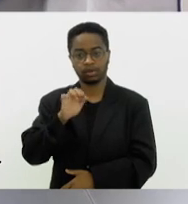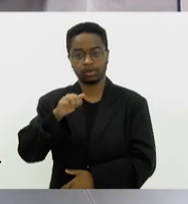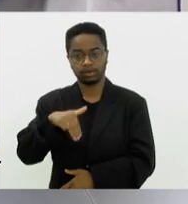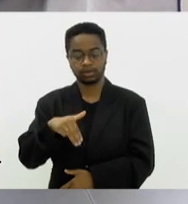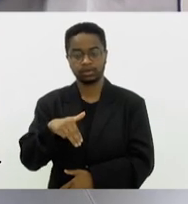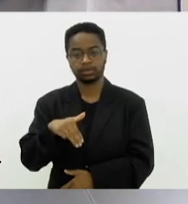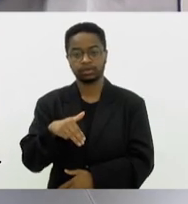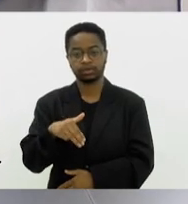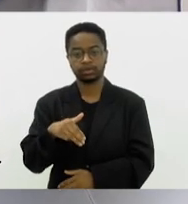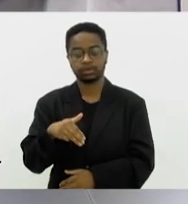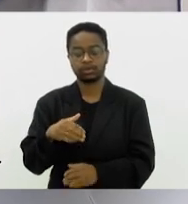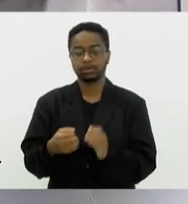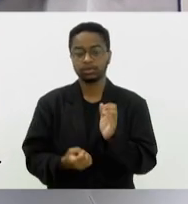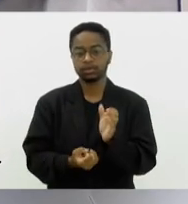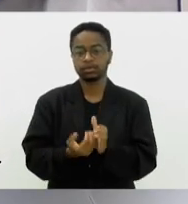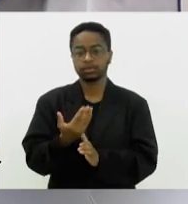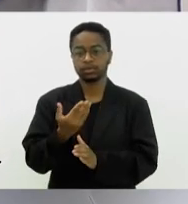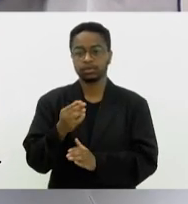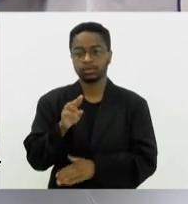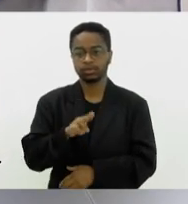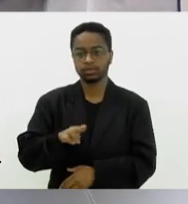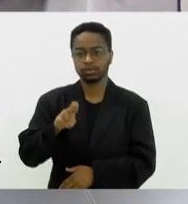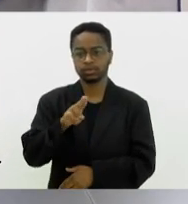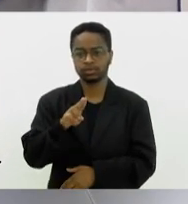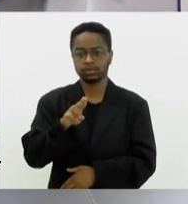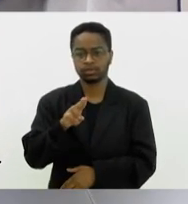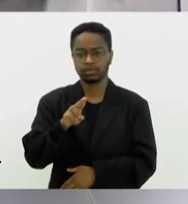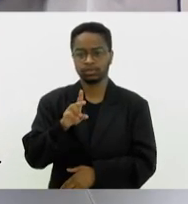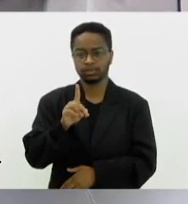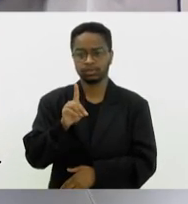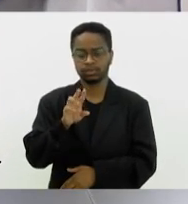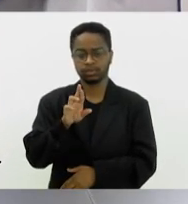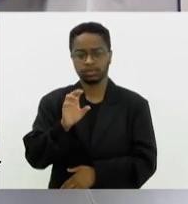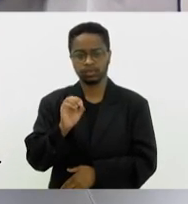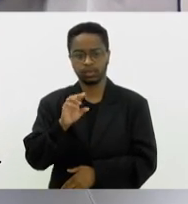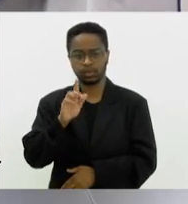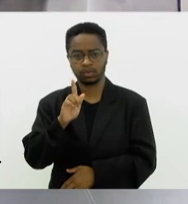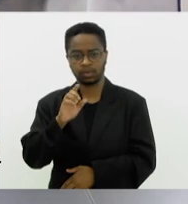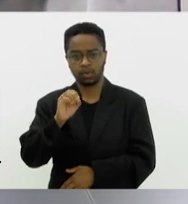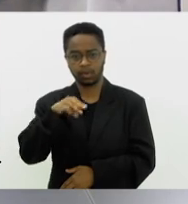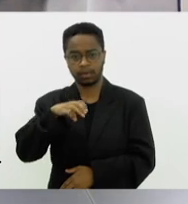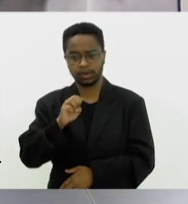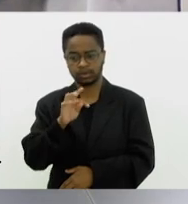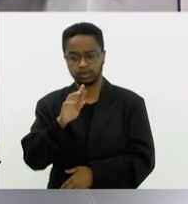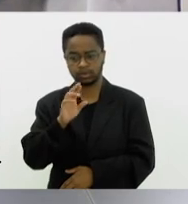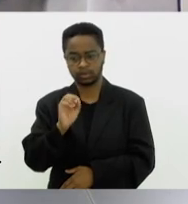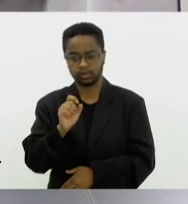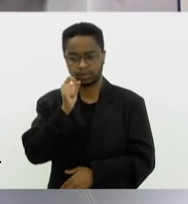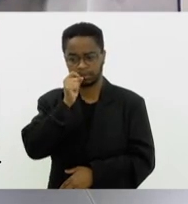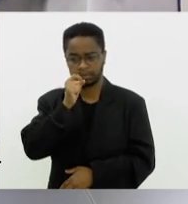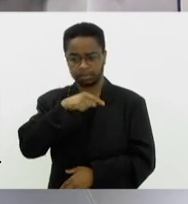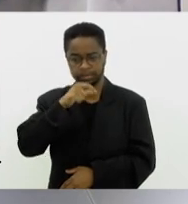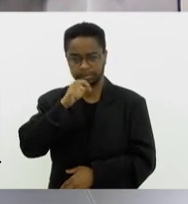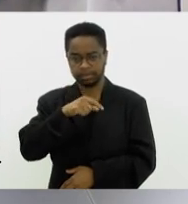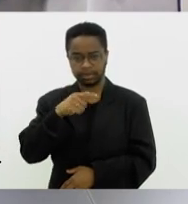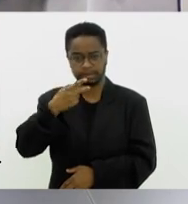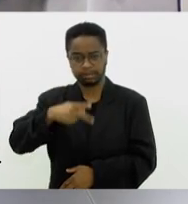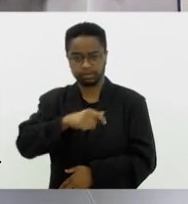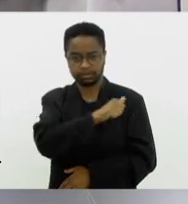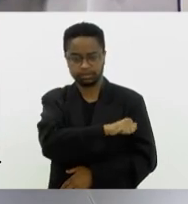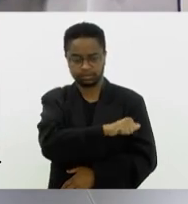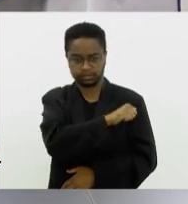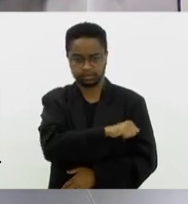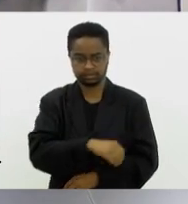implementa a utilização de drogômetro ou salivômetro nas blitz da lei seca no âmbito do Estado do Rio de Janeiro. Para parecer,